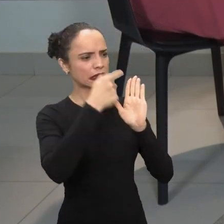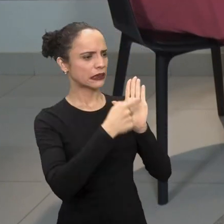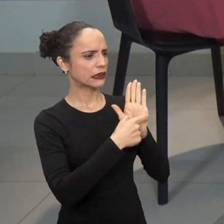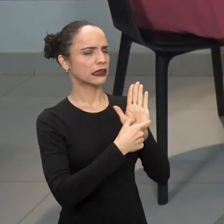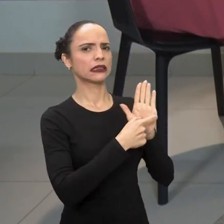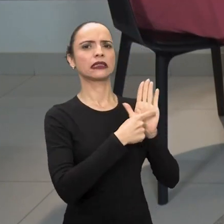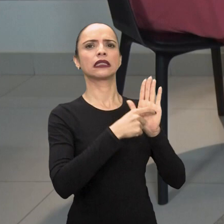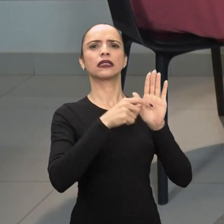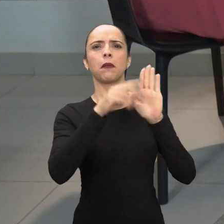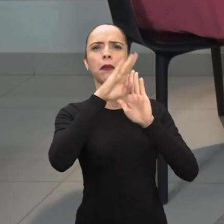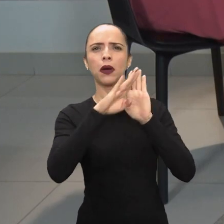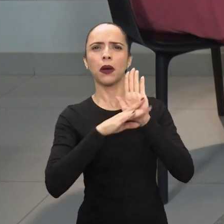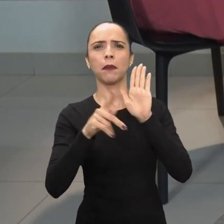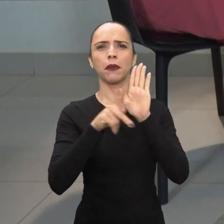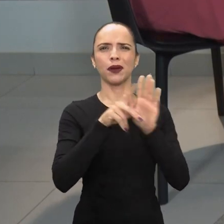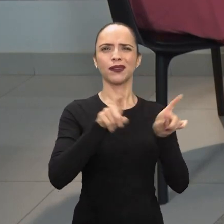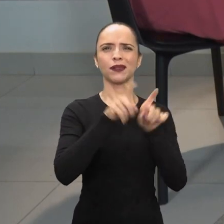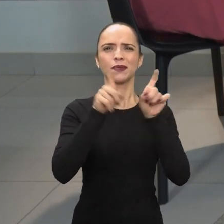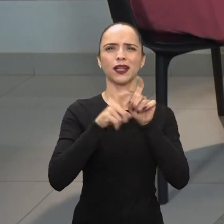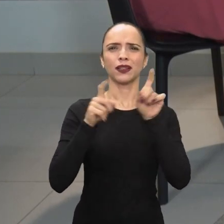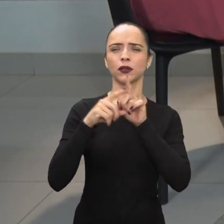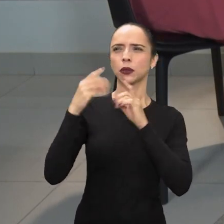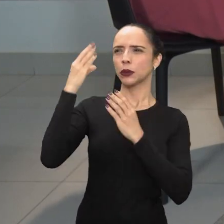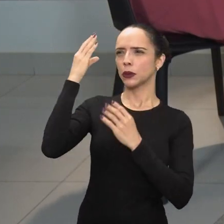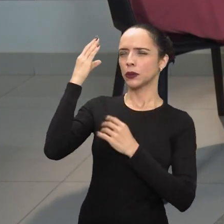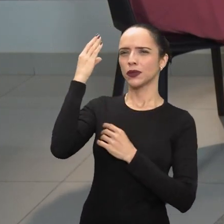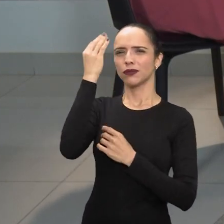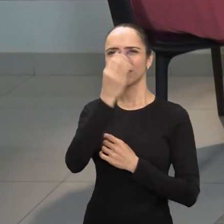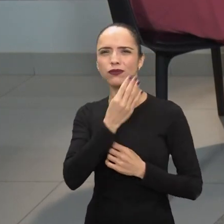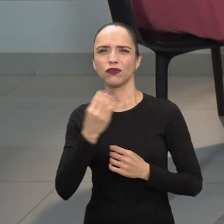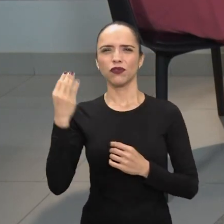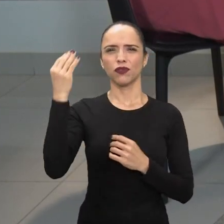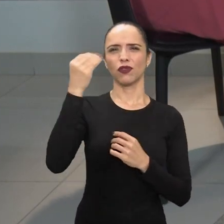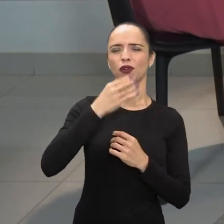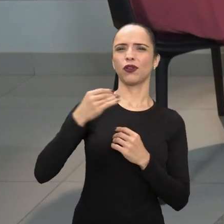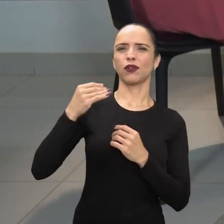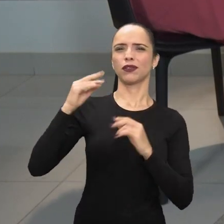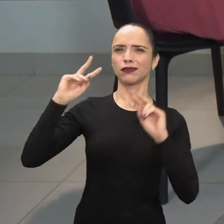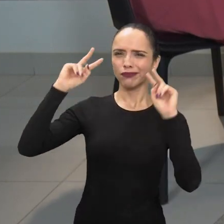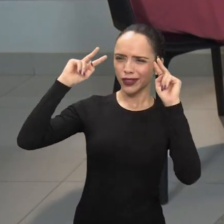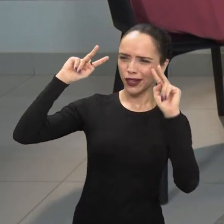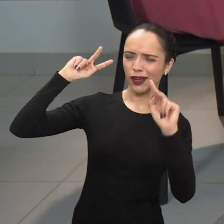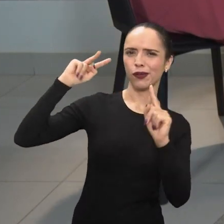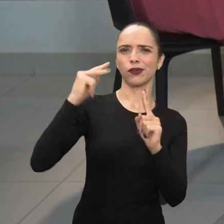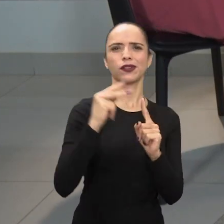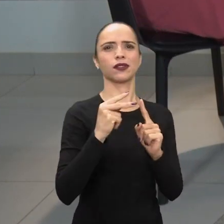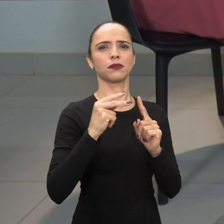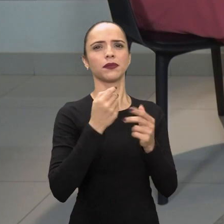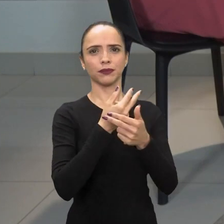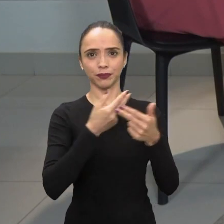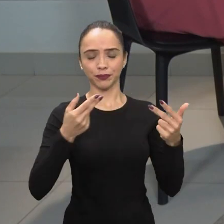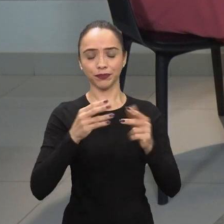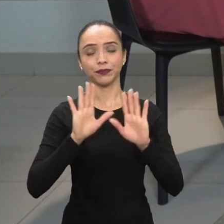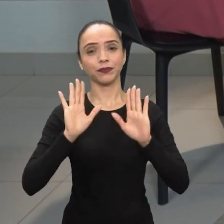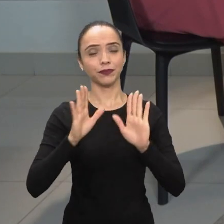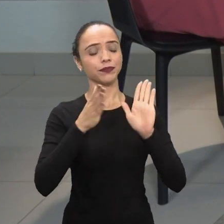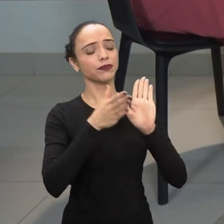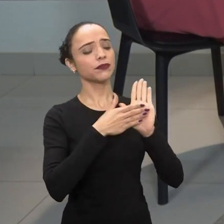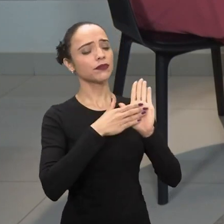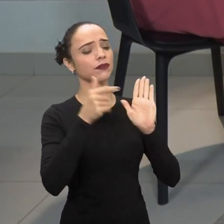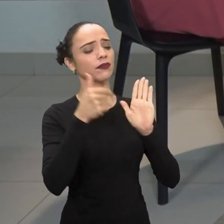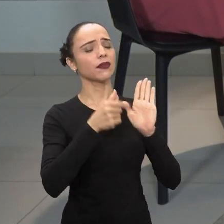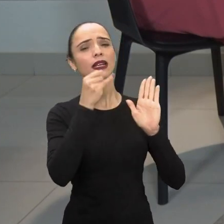software de reconhecimento facial várias propostas nesse sentido por que que a senhora acha dessas propostas que usam a inteligência como uma forma